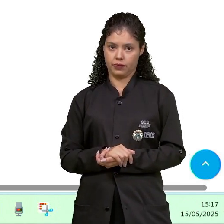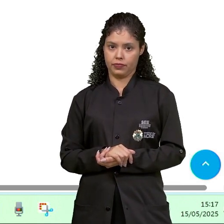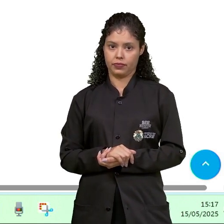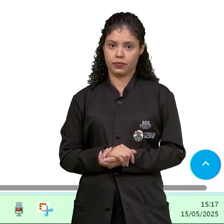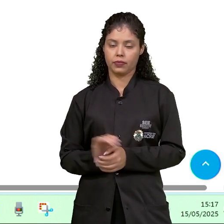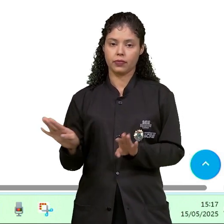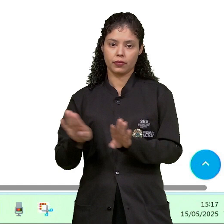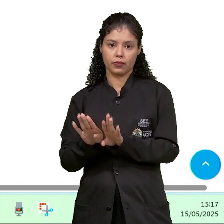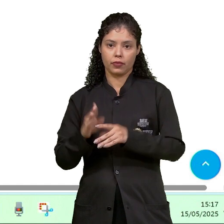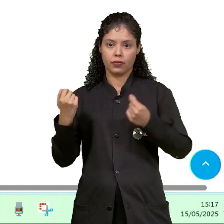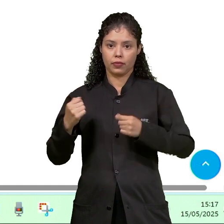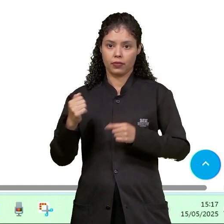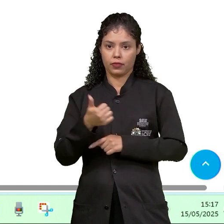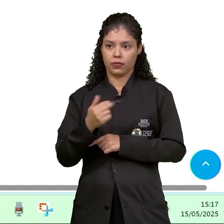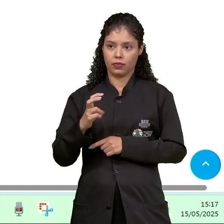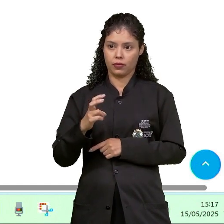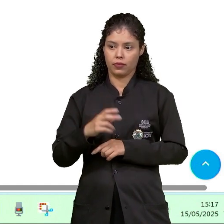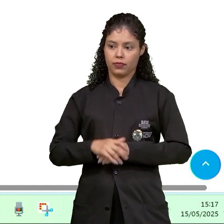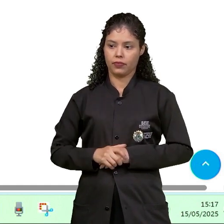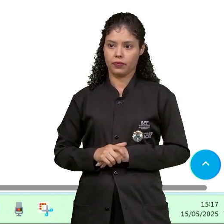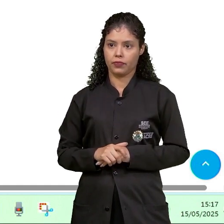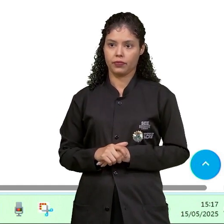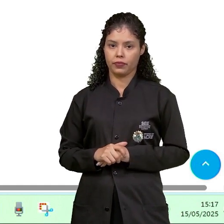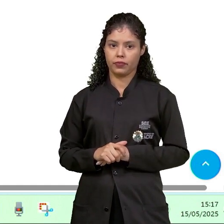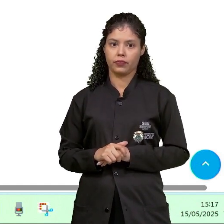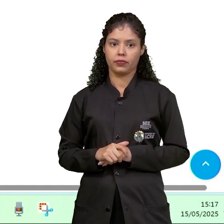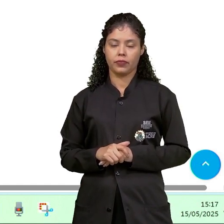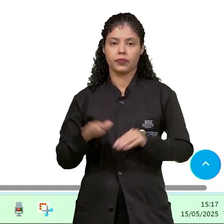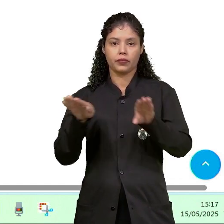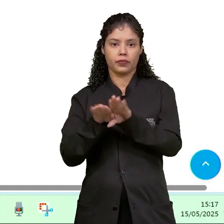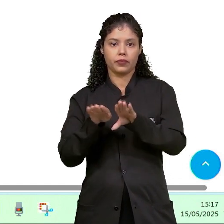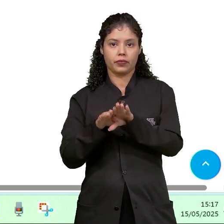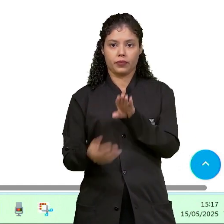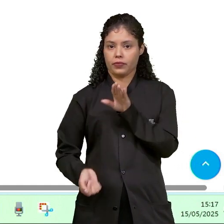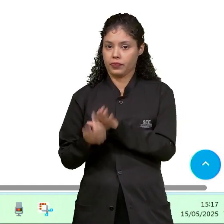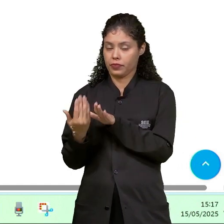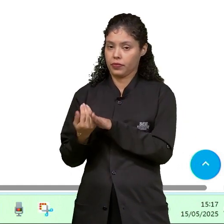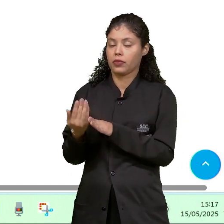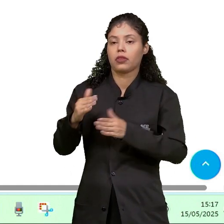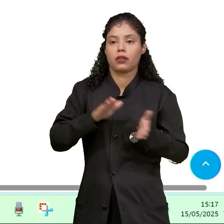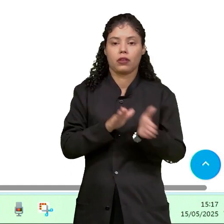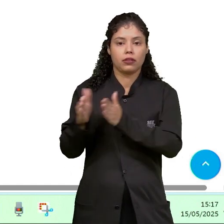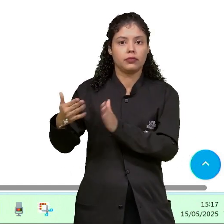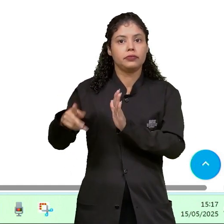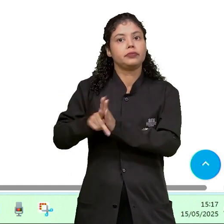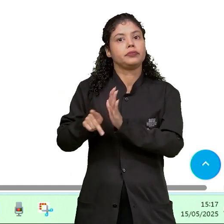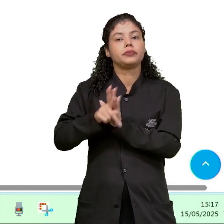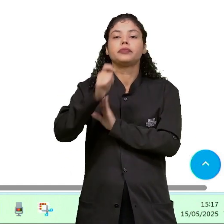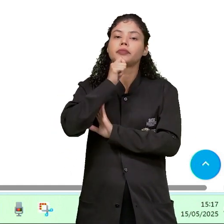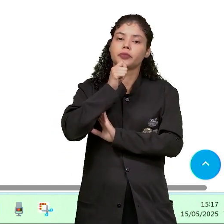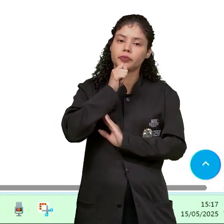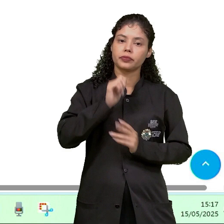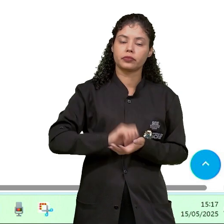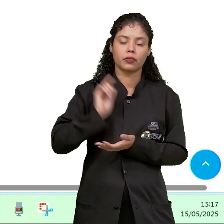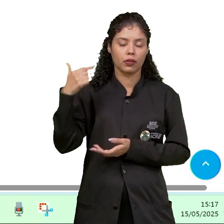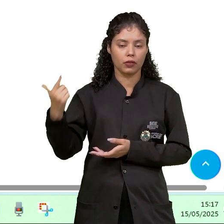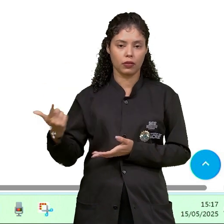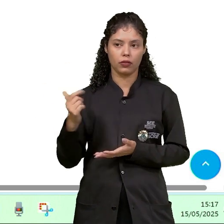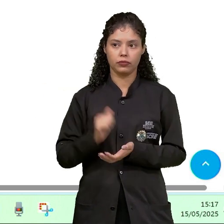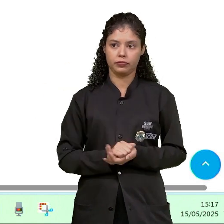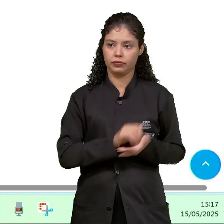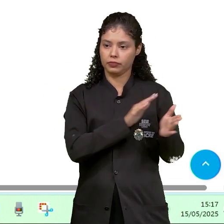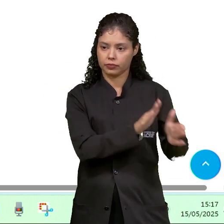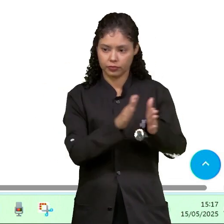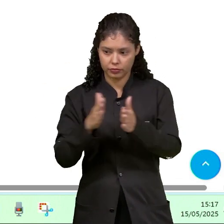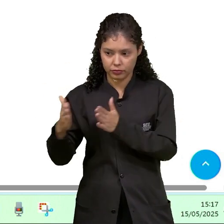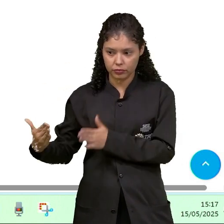de necessidade administrativa, foram 15, tá? Tramitado. Então, pessoas me mandaram para o meu setor, eu mandei para outros setores, processos que